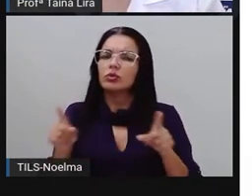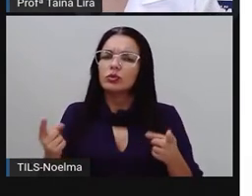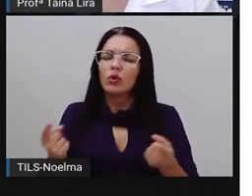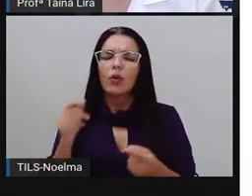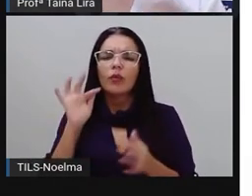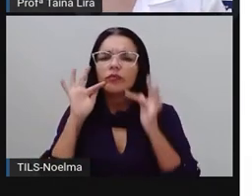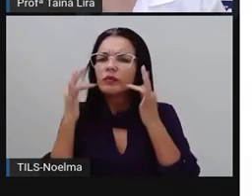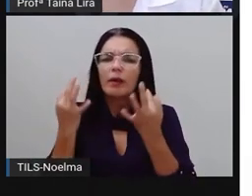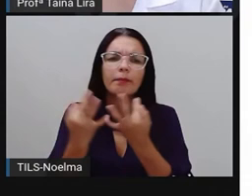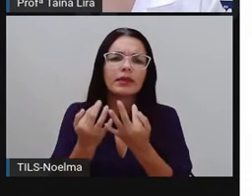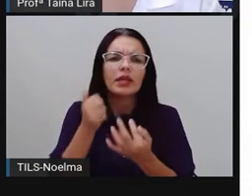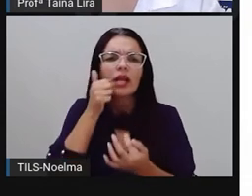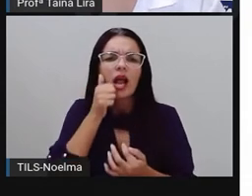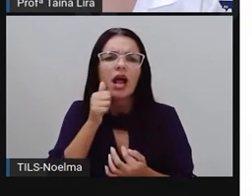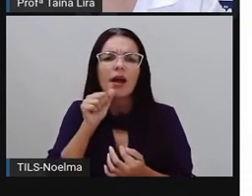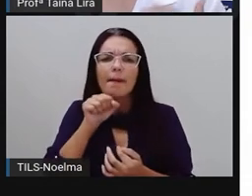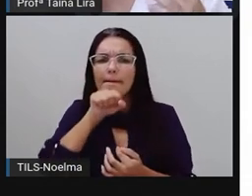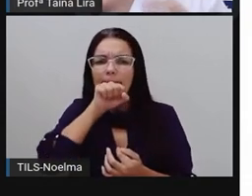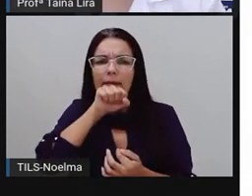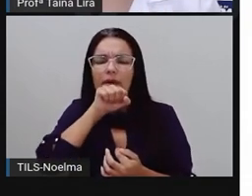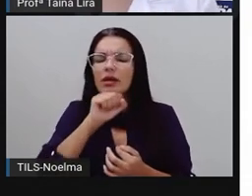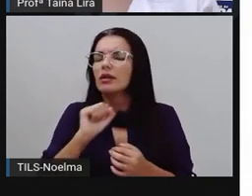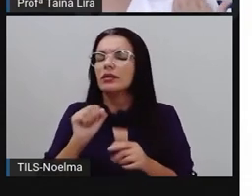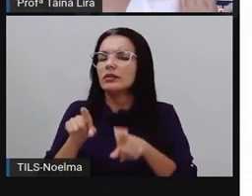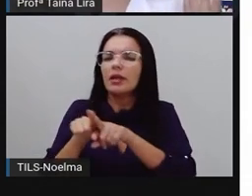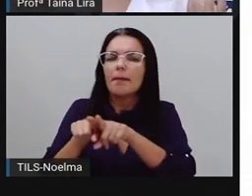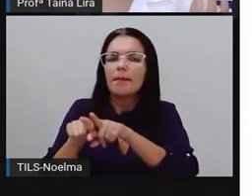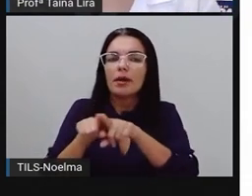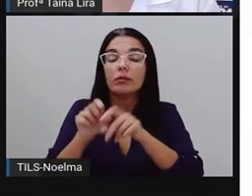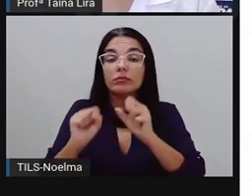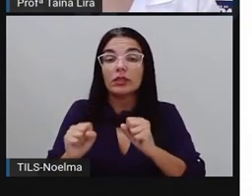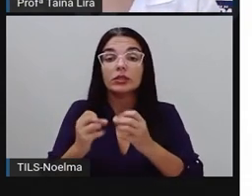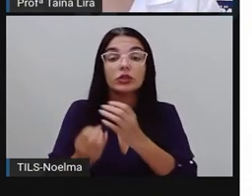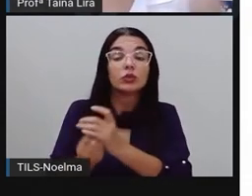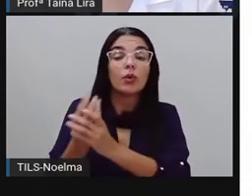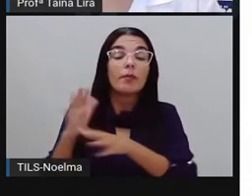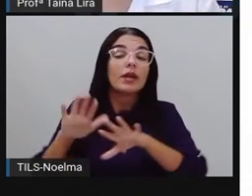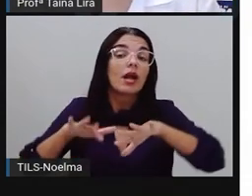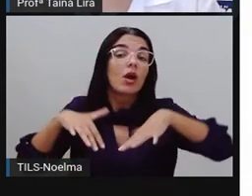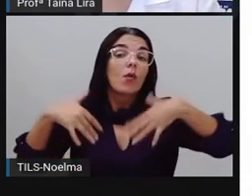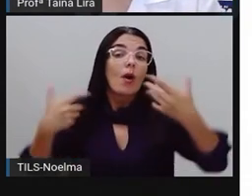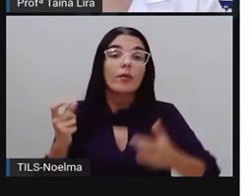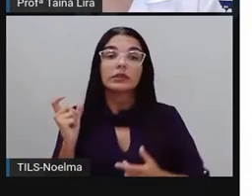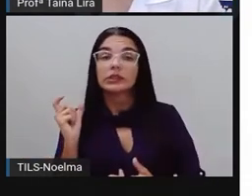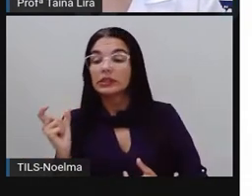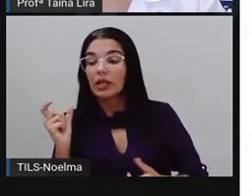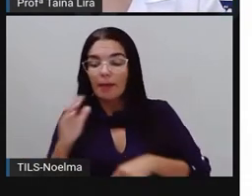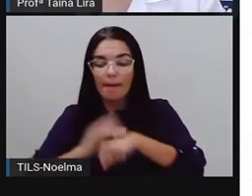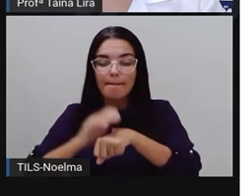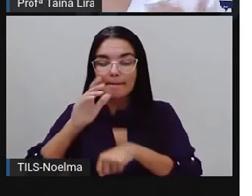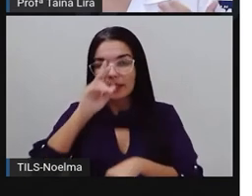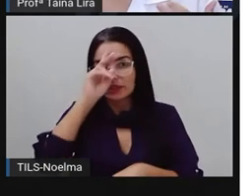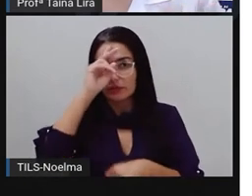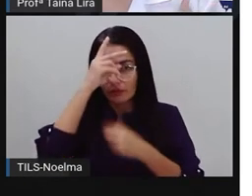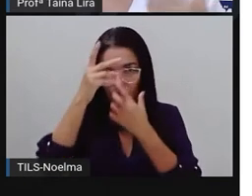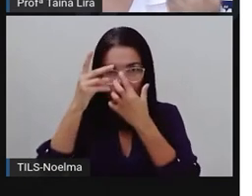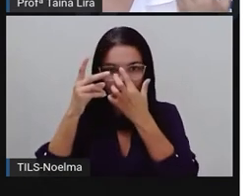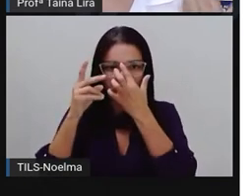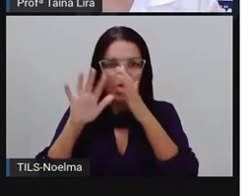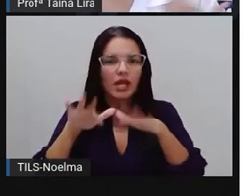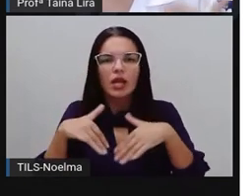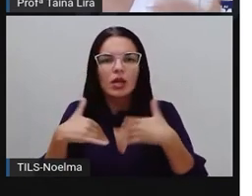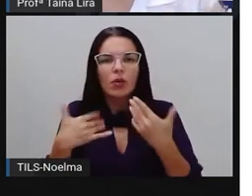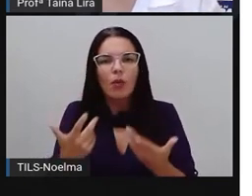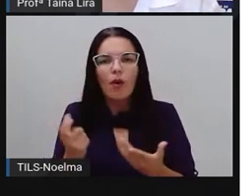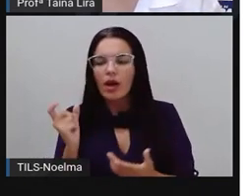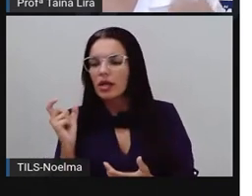irmão mais velho, papai, a mamãe, tá? Pra descobrir qual é a sílaba aí mais forte, tá? Que, qual é a